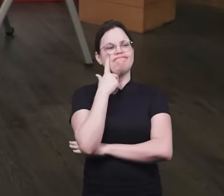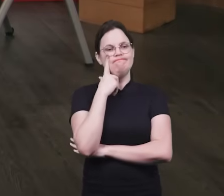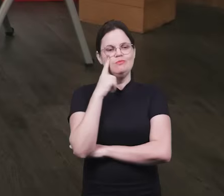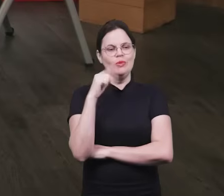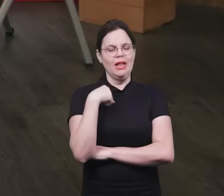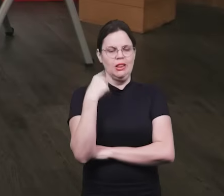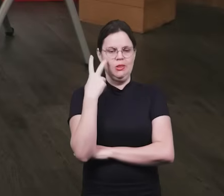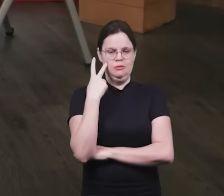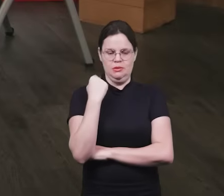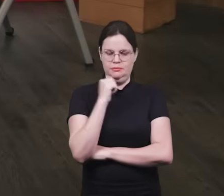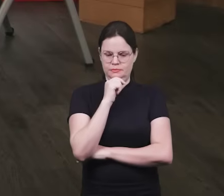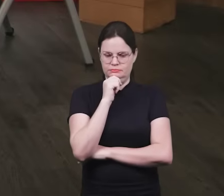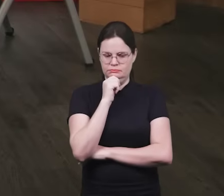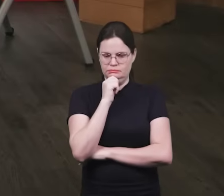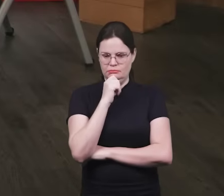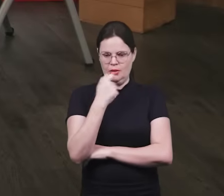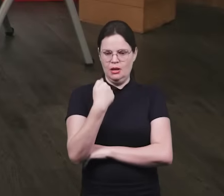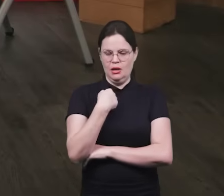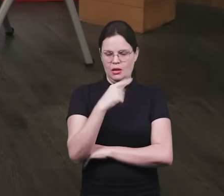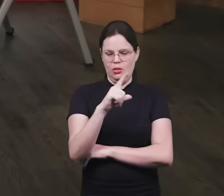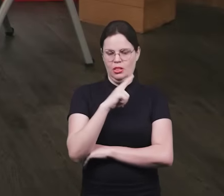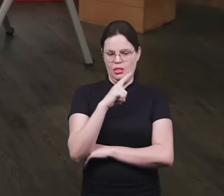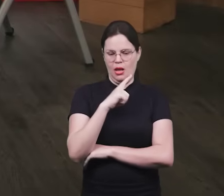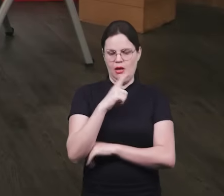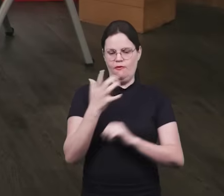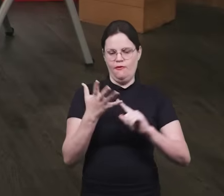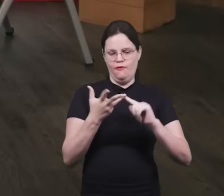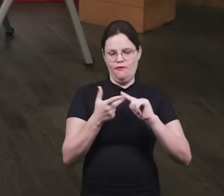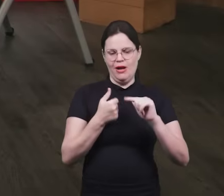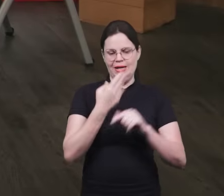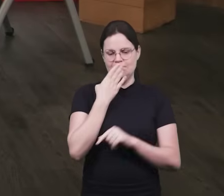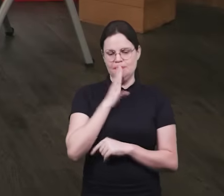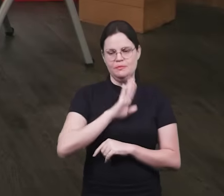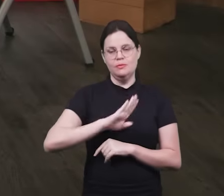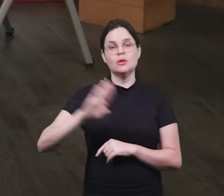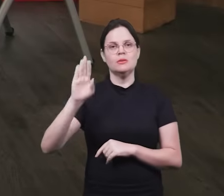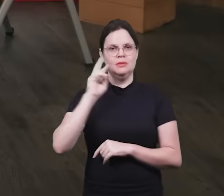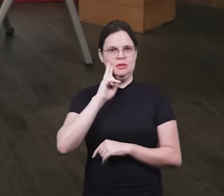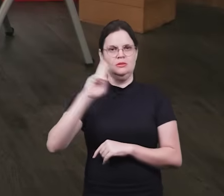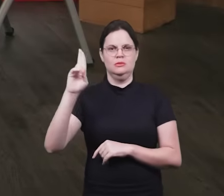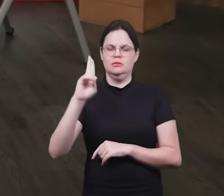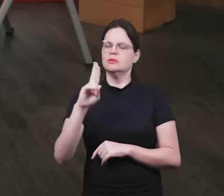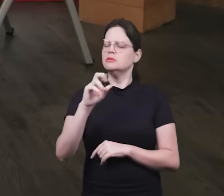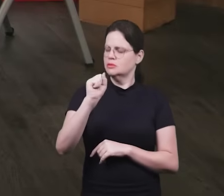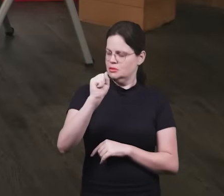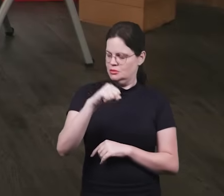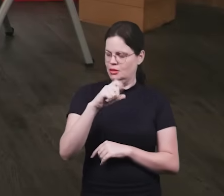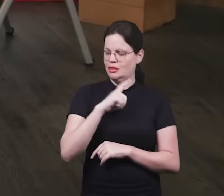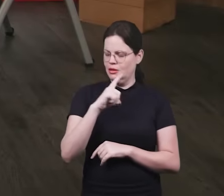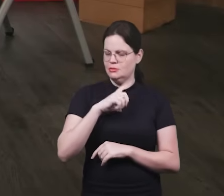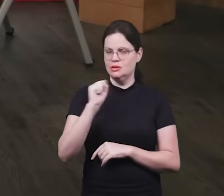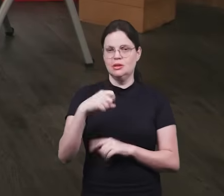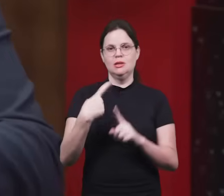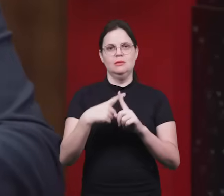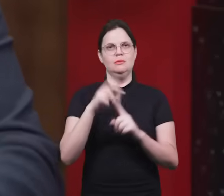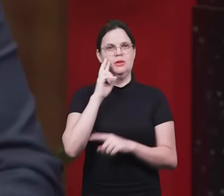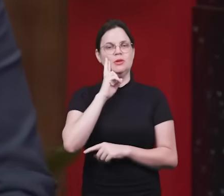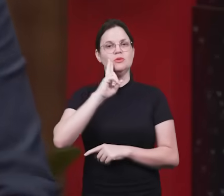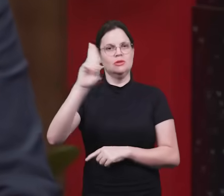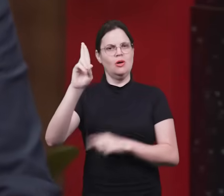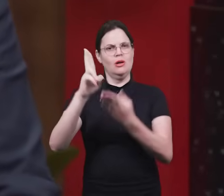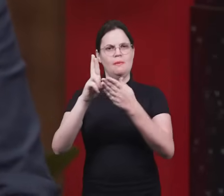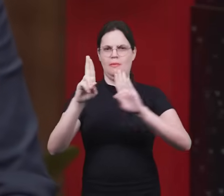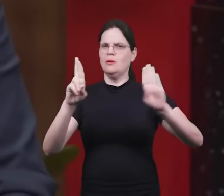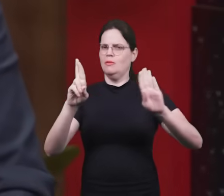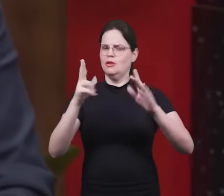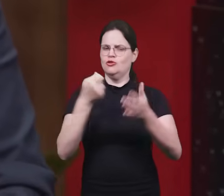pensarem, eu tenho promessas de Deus para a minha vida. E nós temos mesmo, e glória a Deus, por isso. Porque o nosso Deus é um Deus de promessas. Glória a